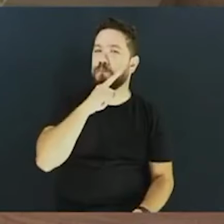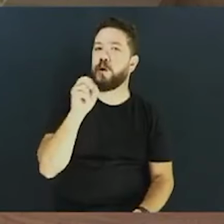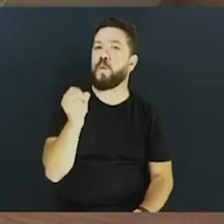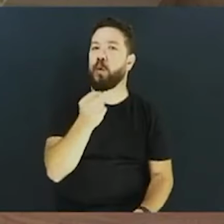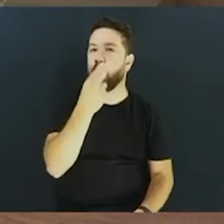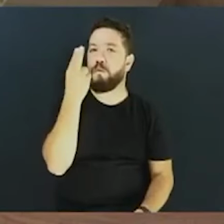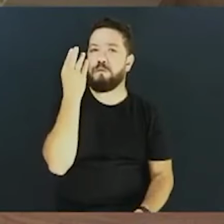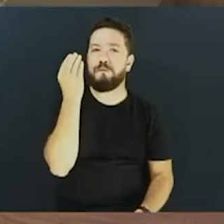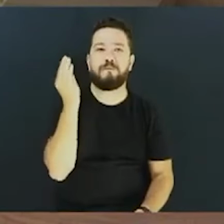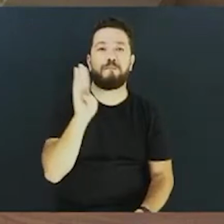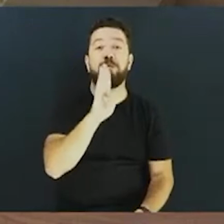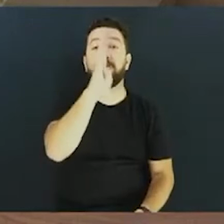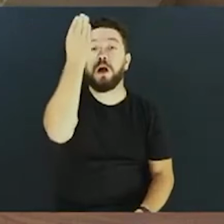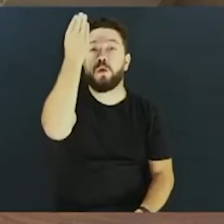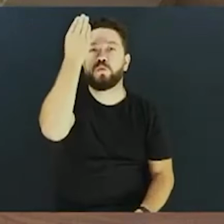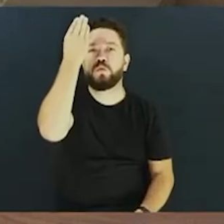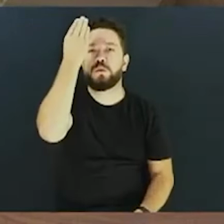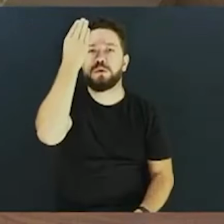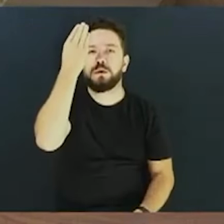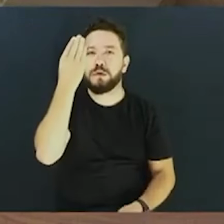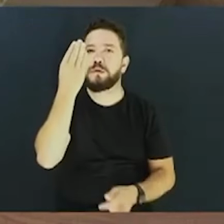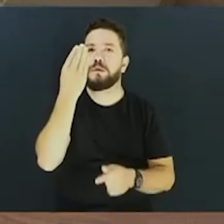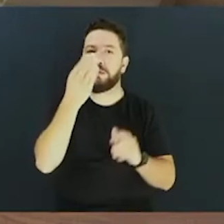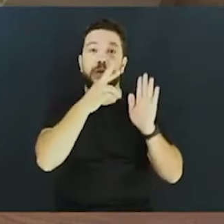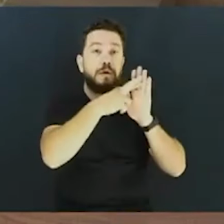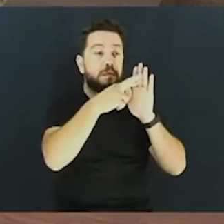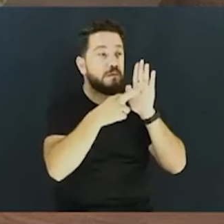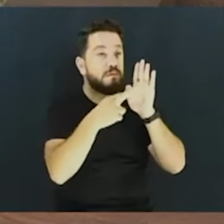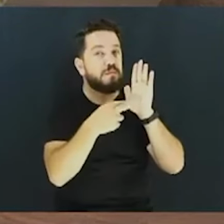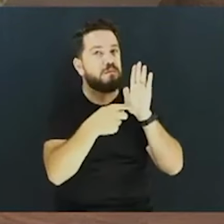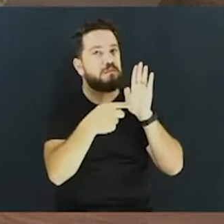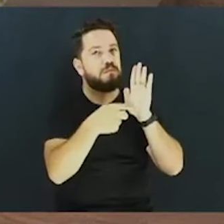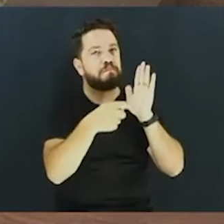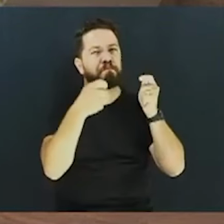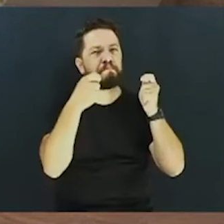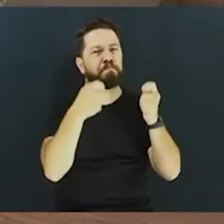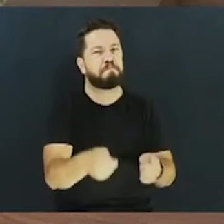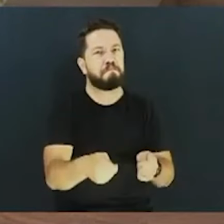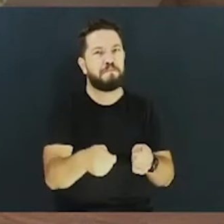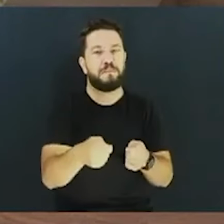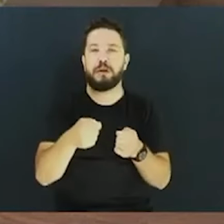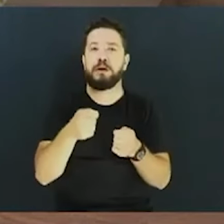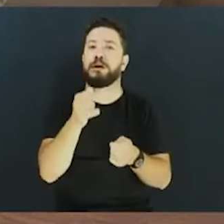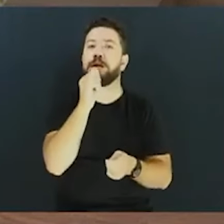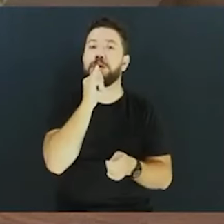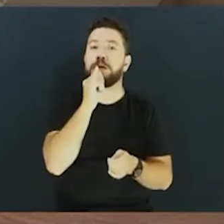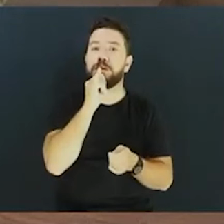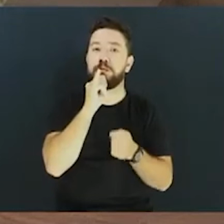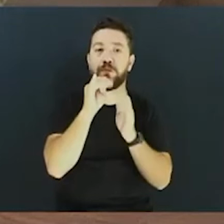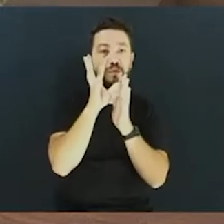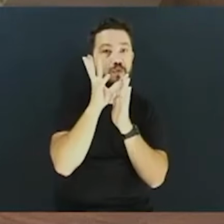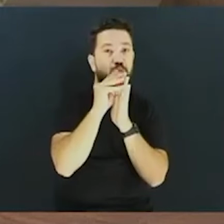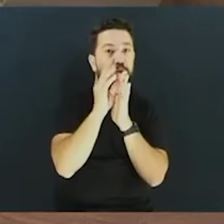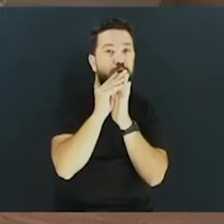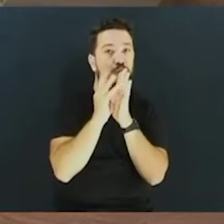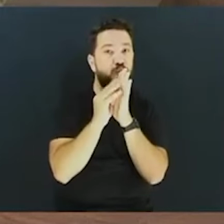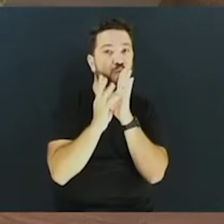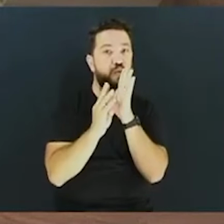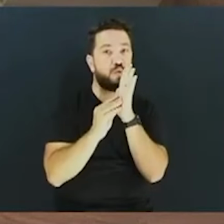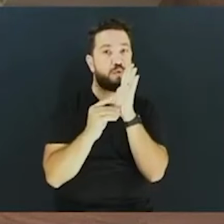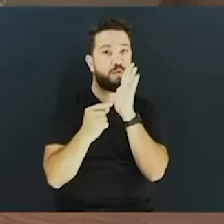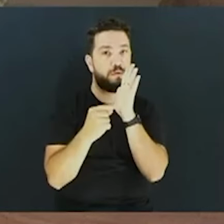A transparência em relação a conteúdos patrocinados e a atuação do poder